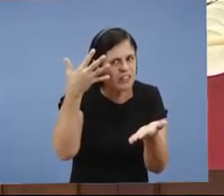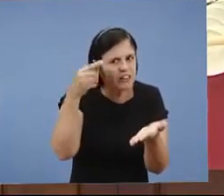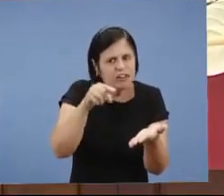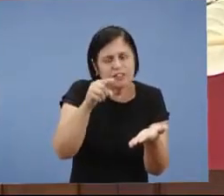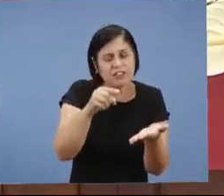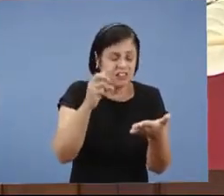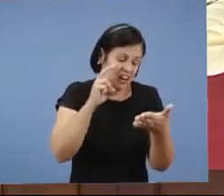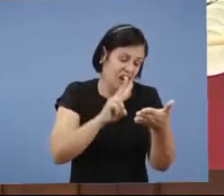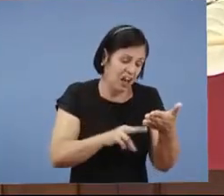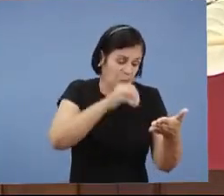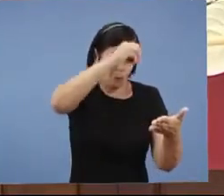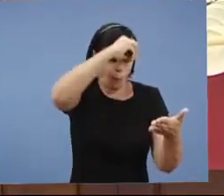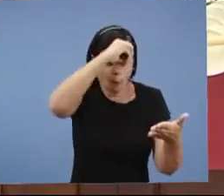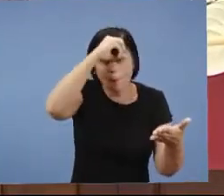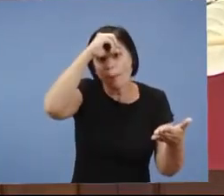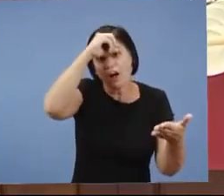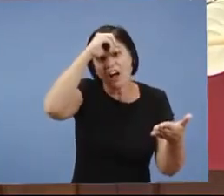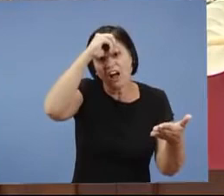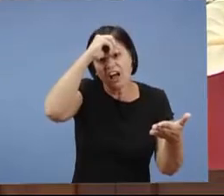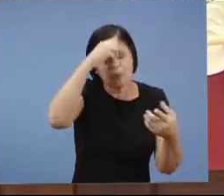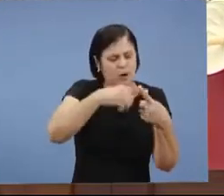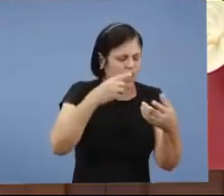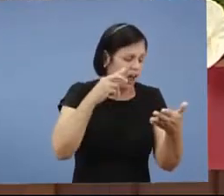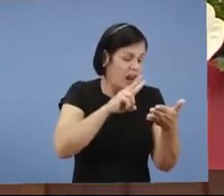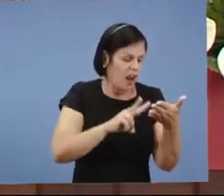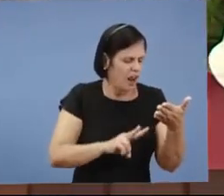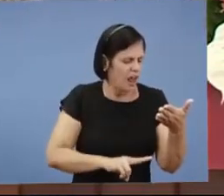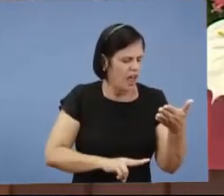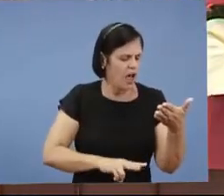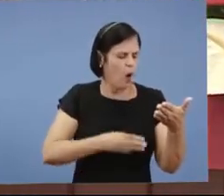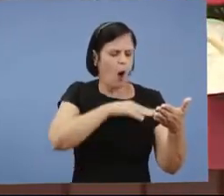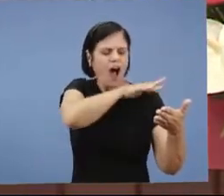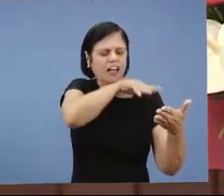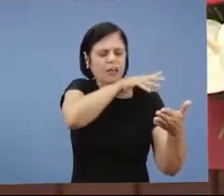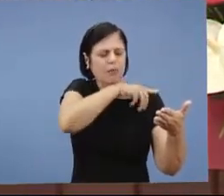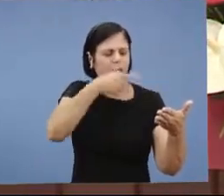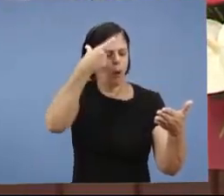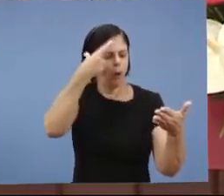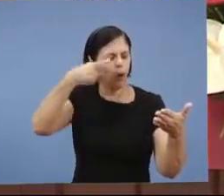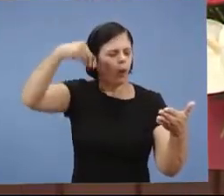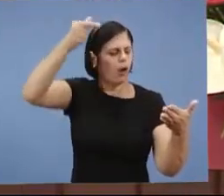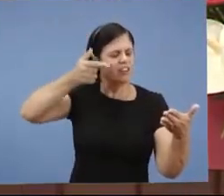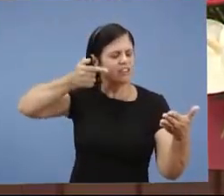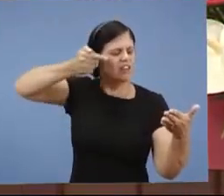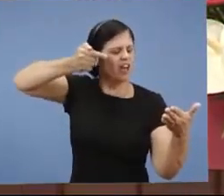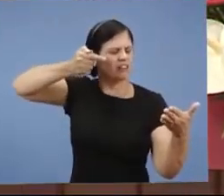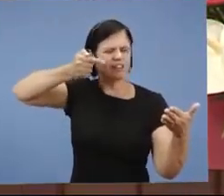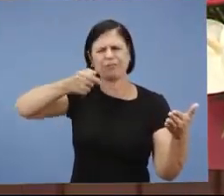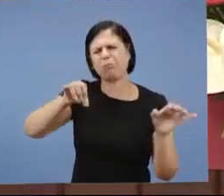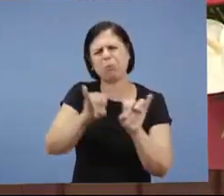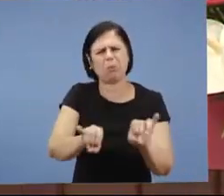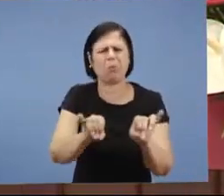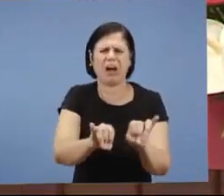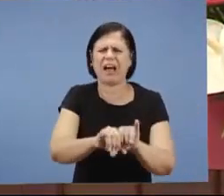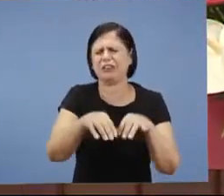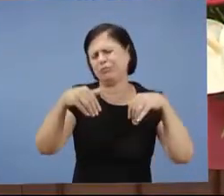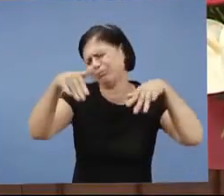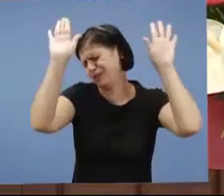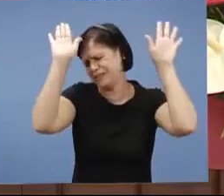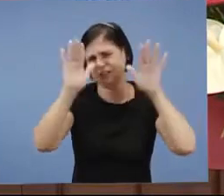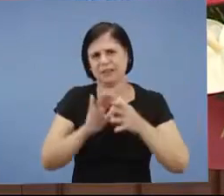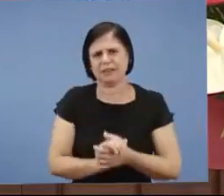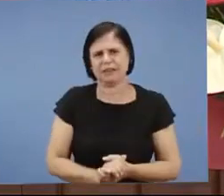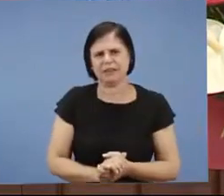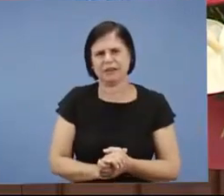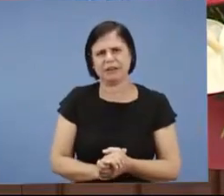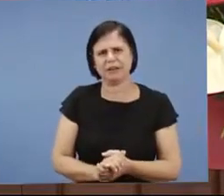7 chifres, não sei quantas cabeças, número era não sei quanto, para com isso é bobagem. Nós pegamos um jornal há dias atrás,